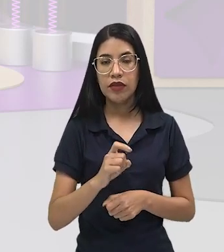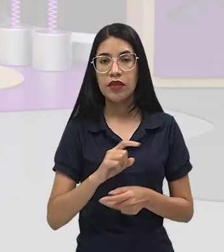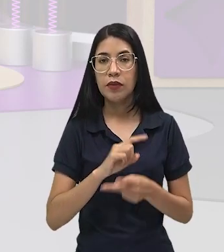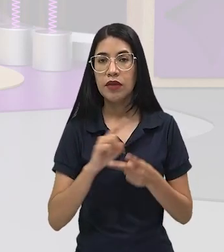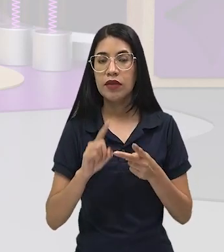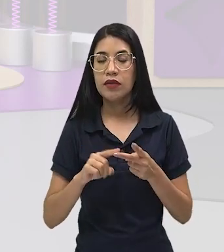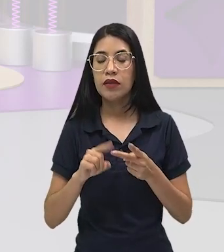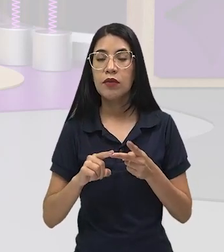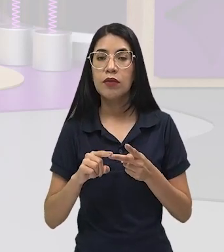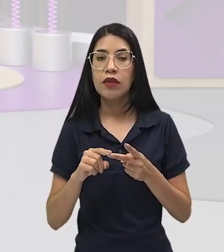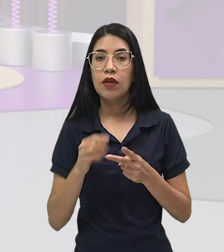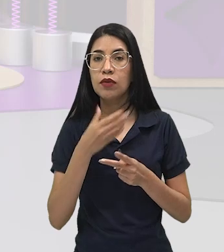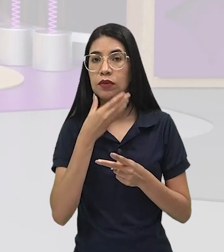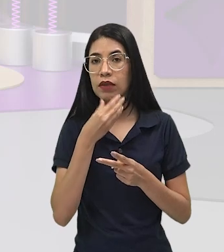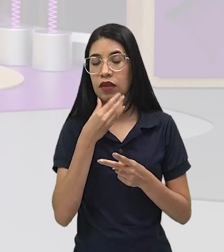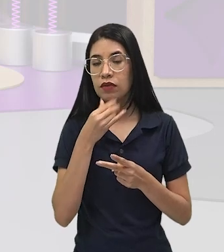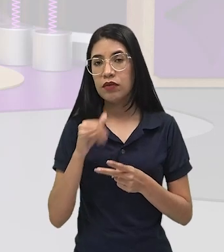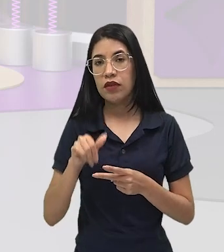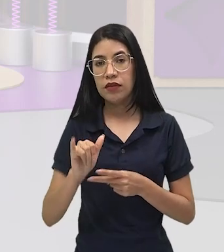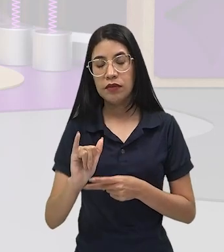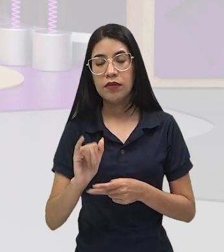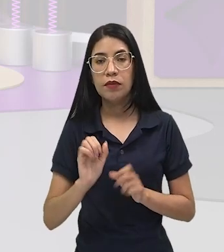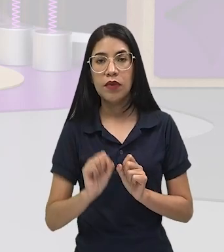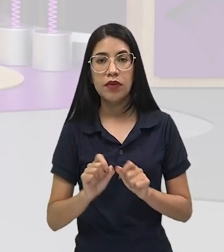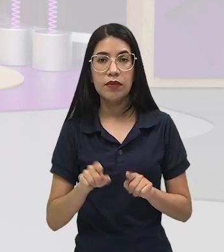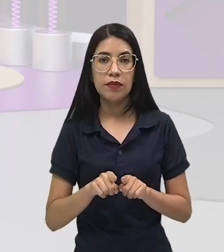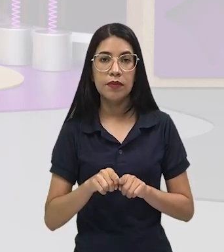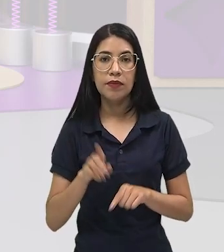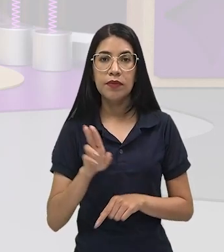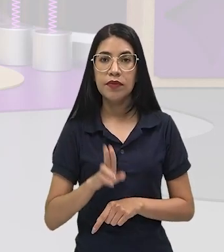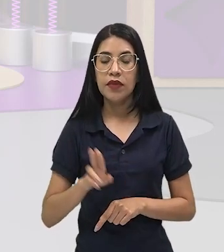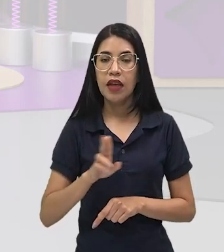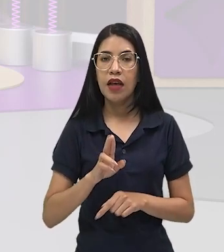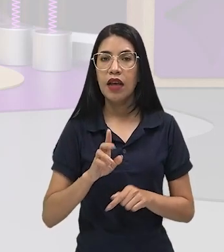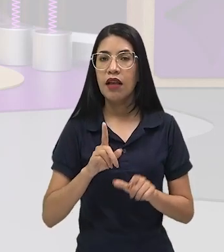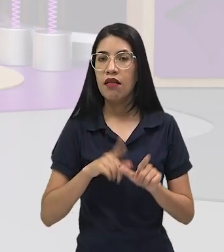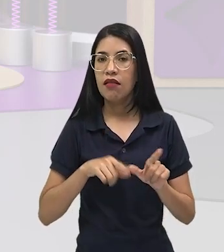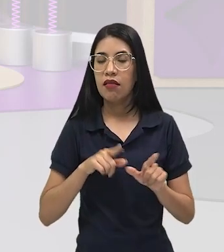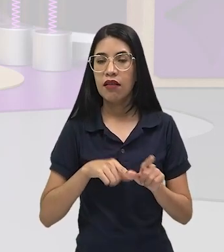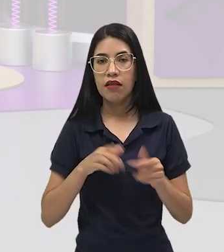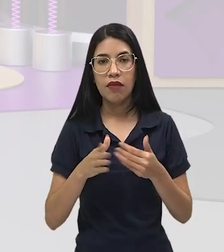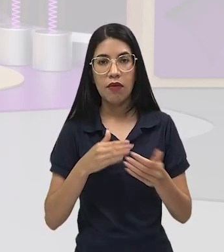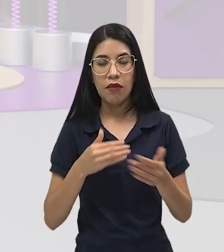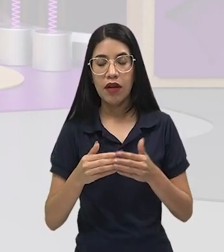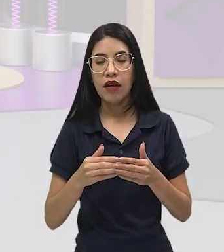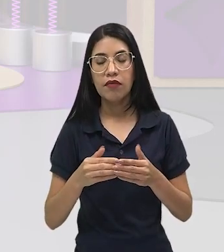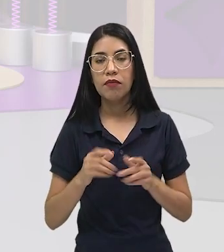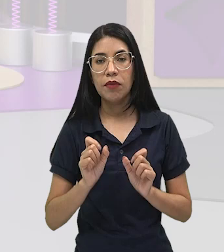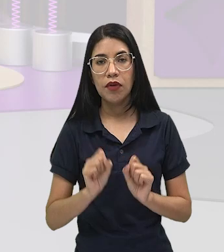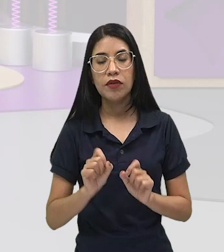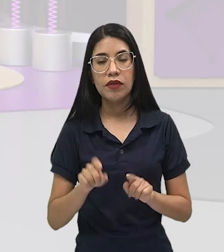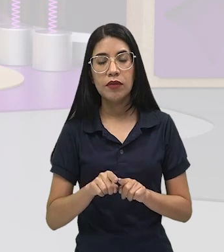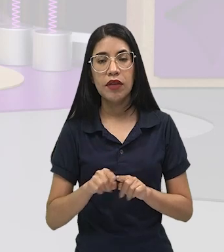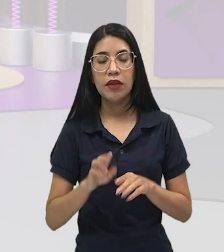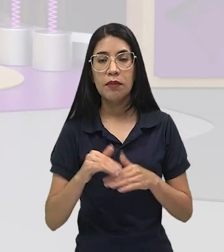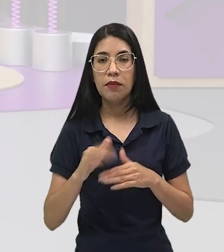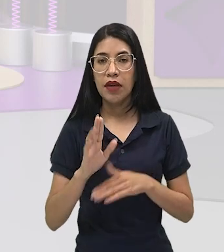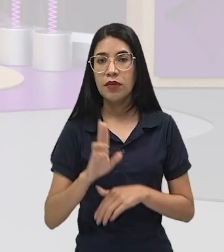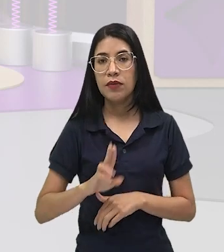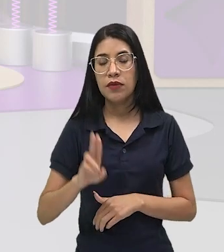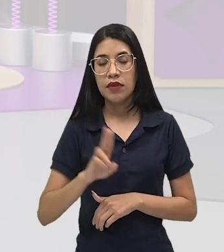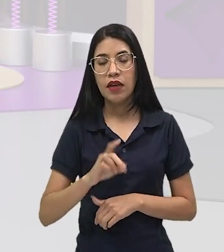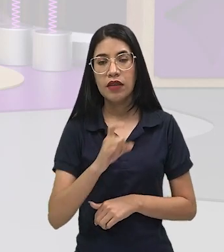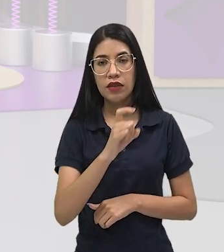variável de Y. Você pode utilizar também quaisquer letras do nosso alfabeto. Só que as mais